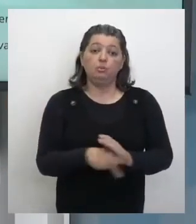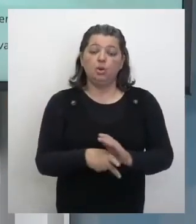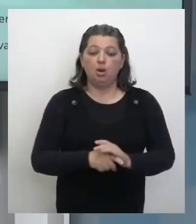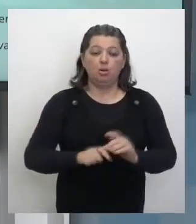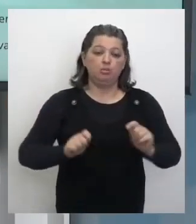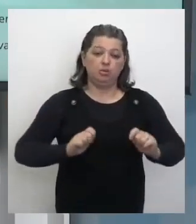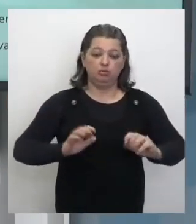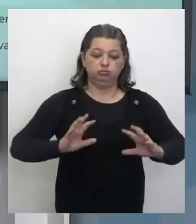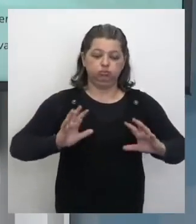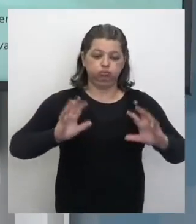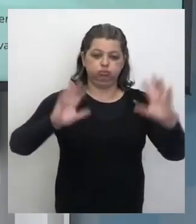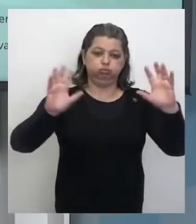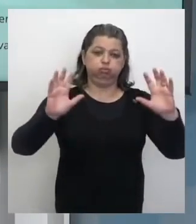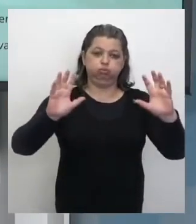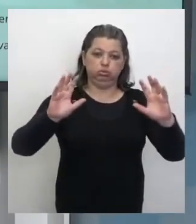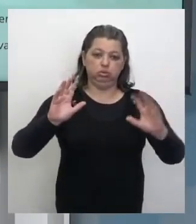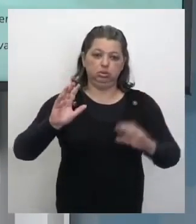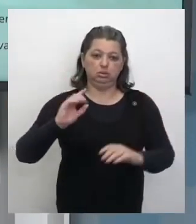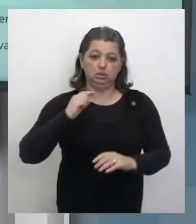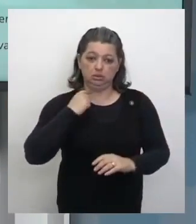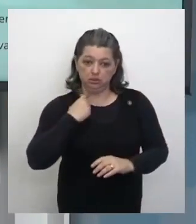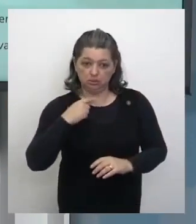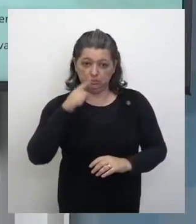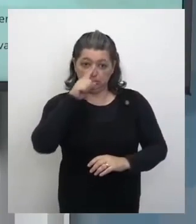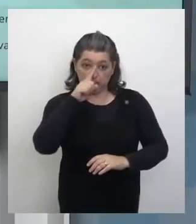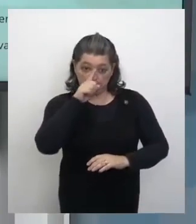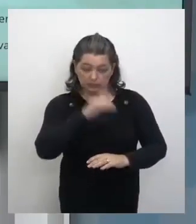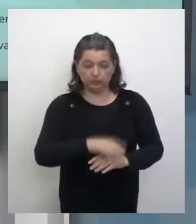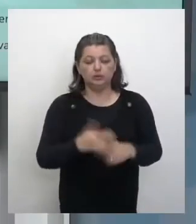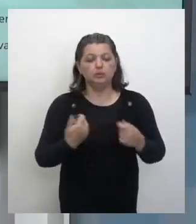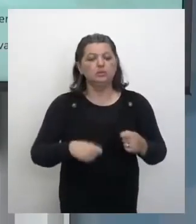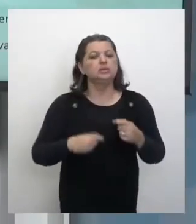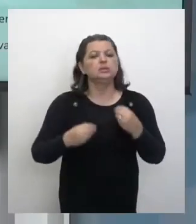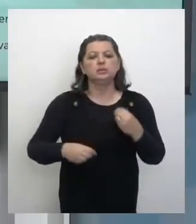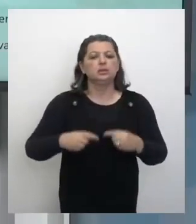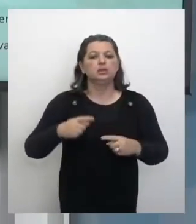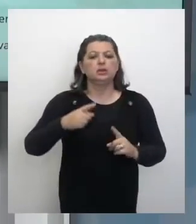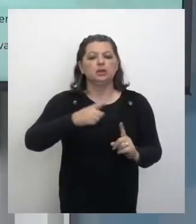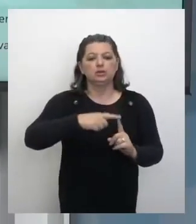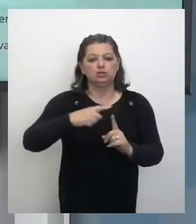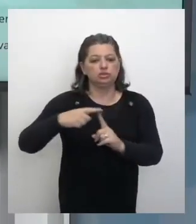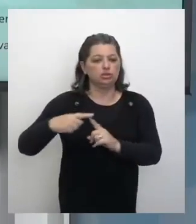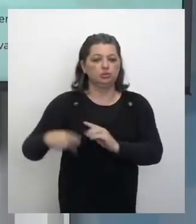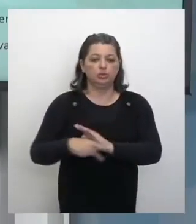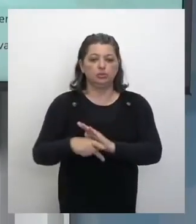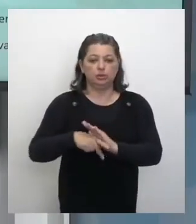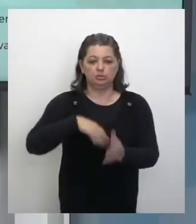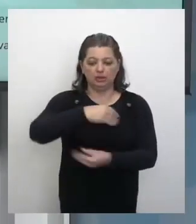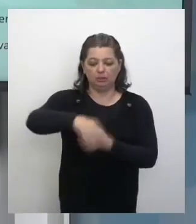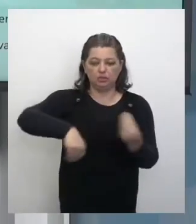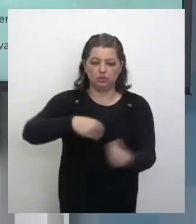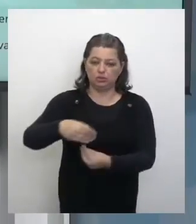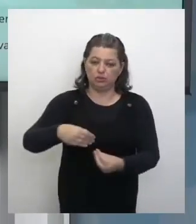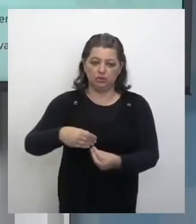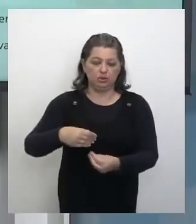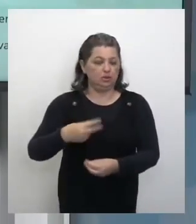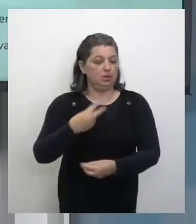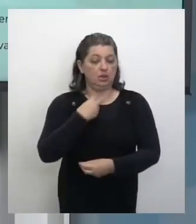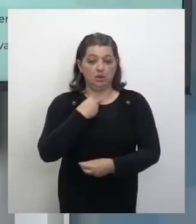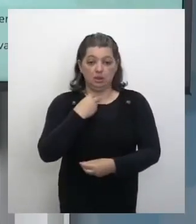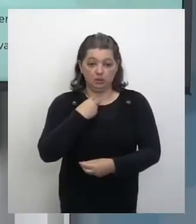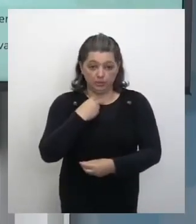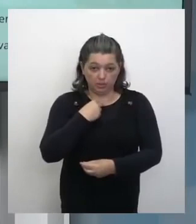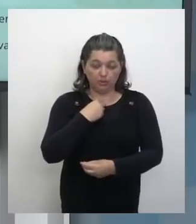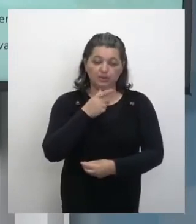tóxicos. Então, tem que tomar cuidado com o tipo de reagente. Não adicionar água a um ácido, porque